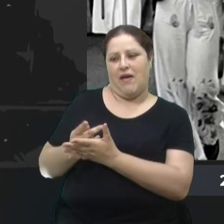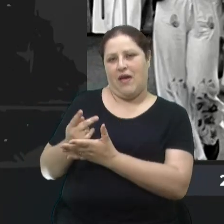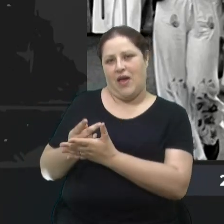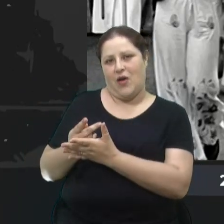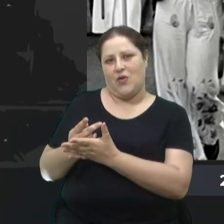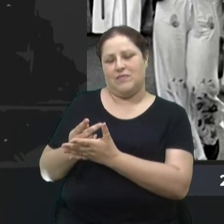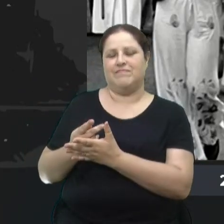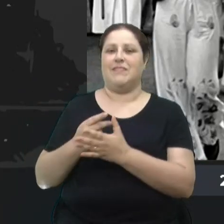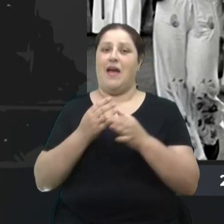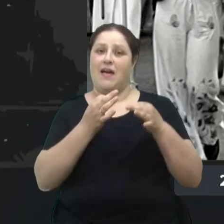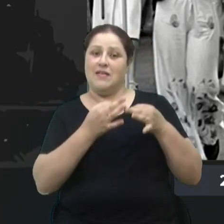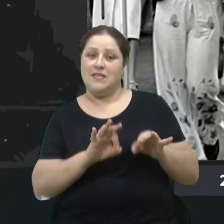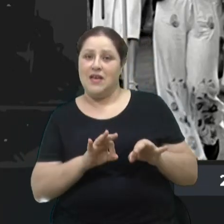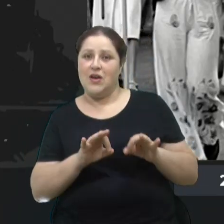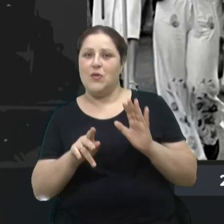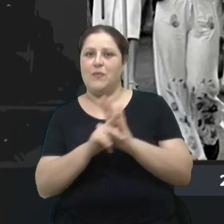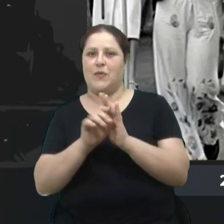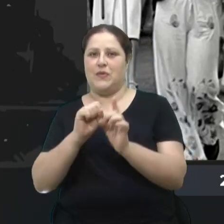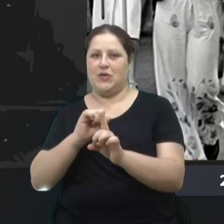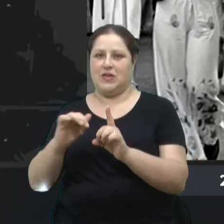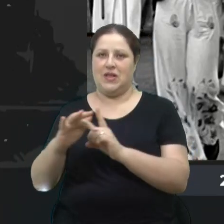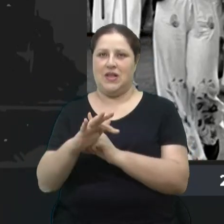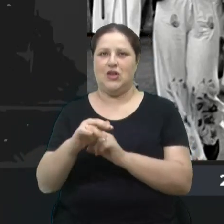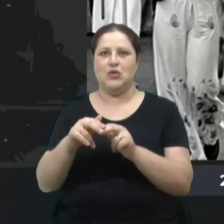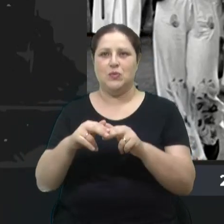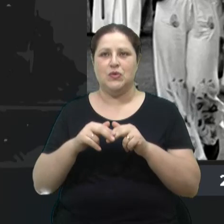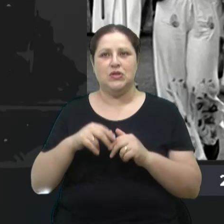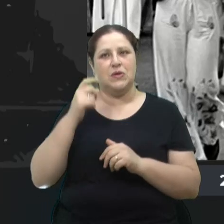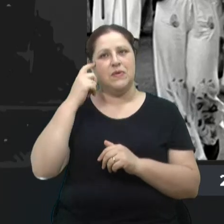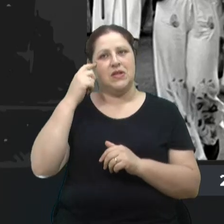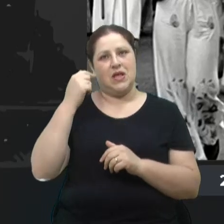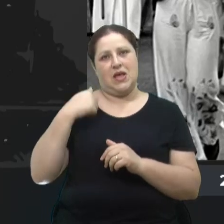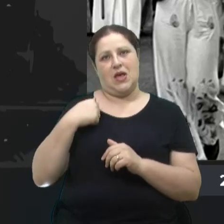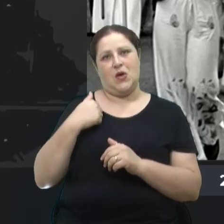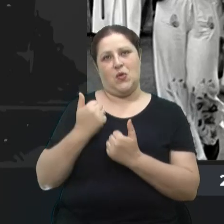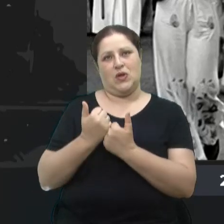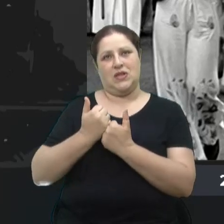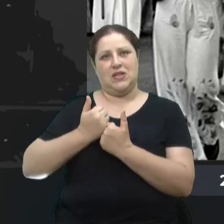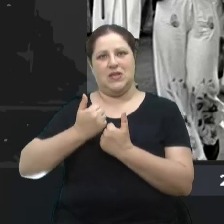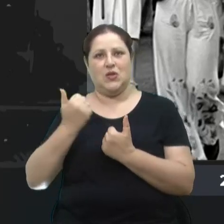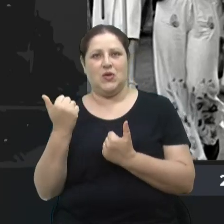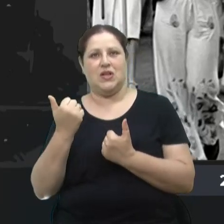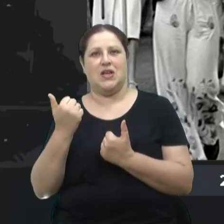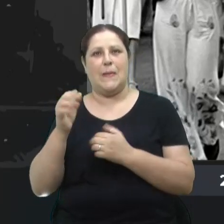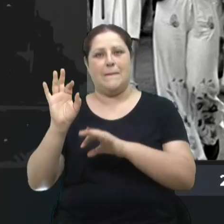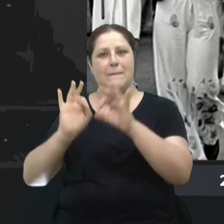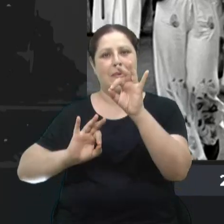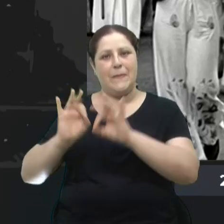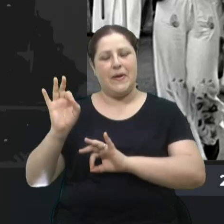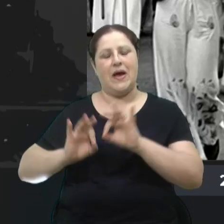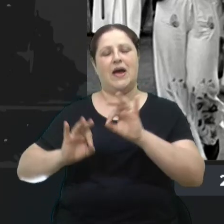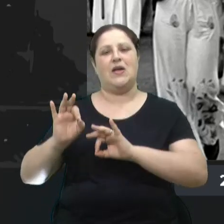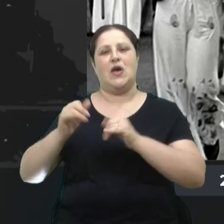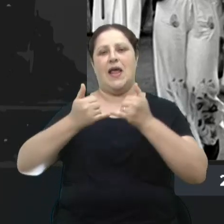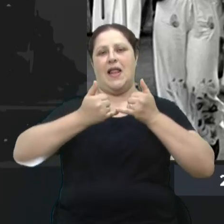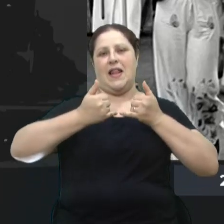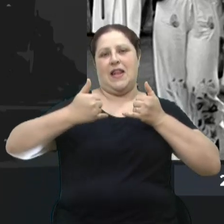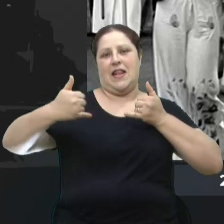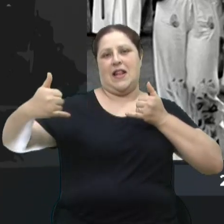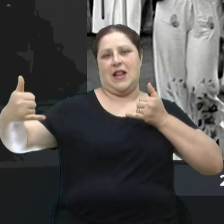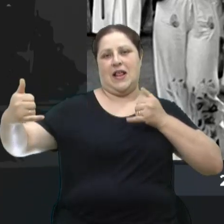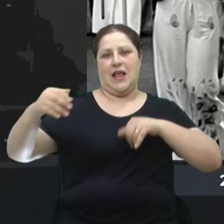de uma sociedade. Pensando nisso, eu e a minha assessoria preparamos uma linha de tempo